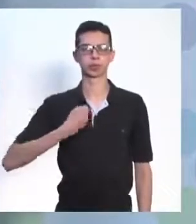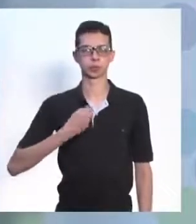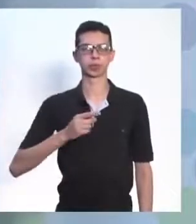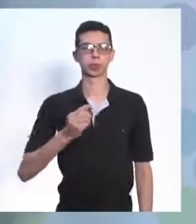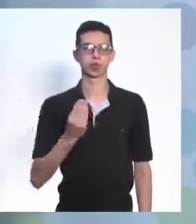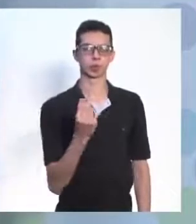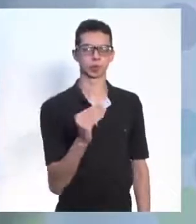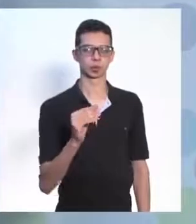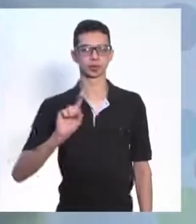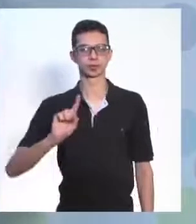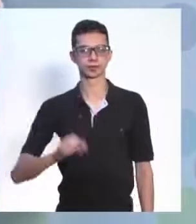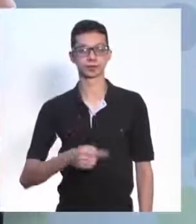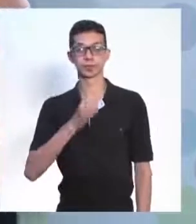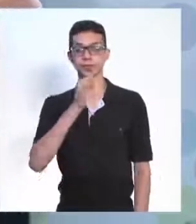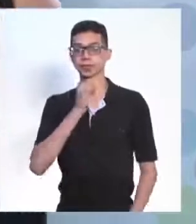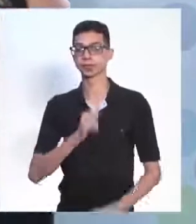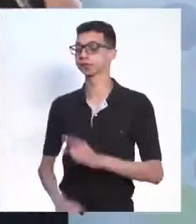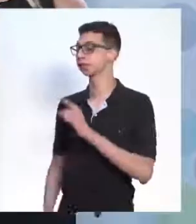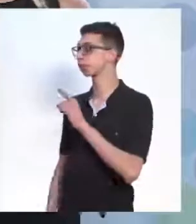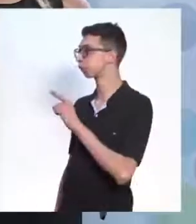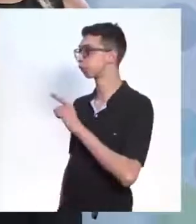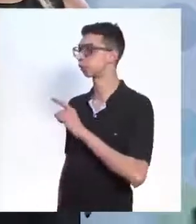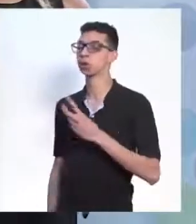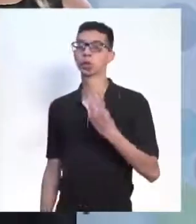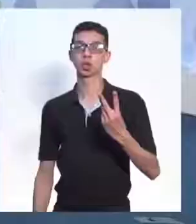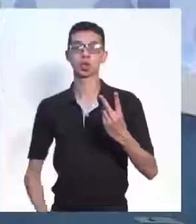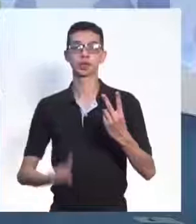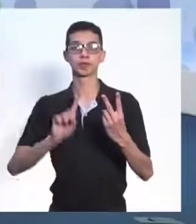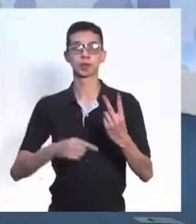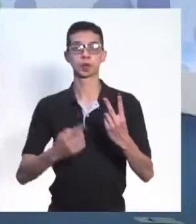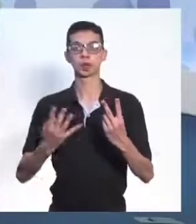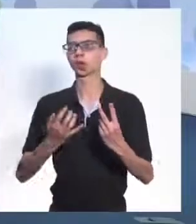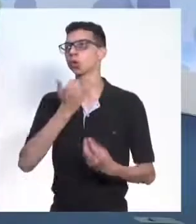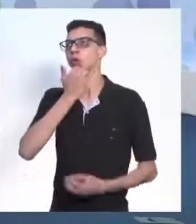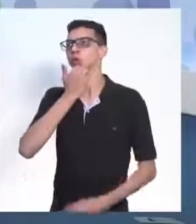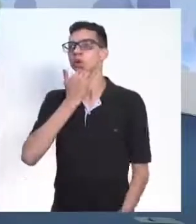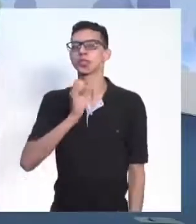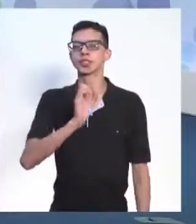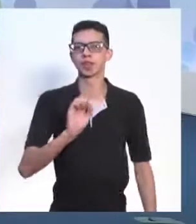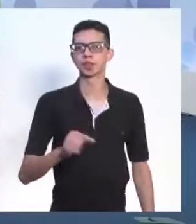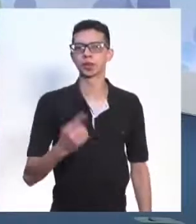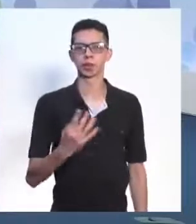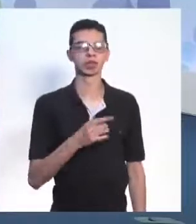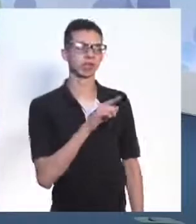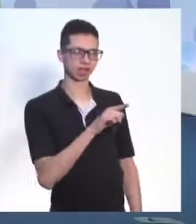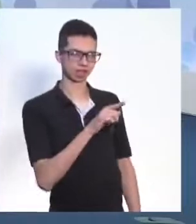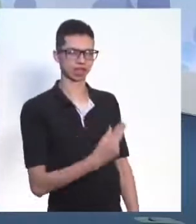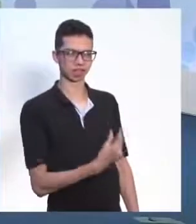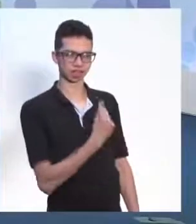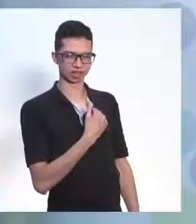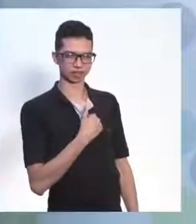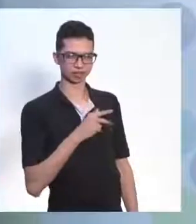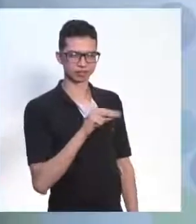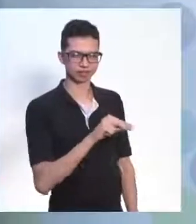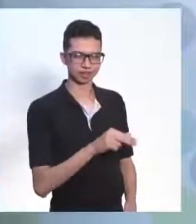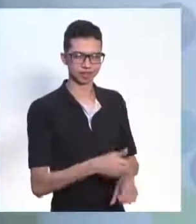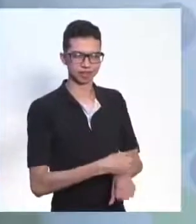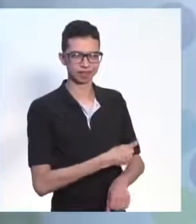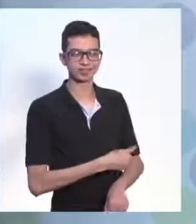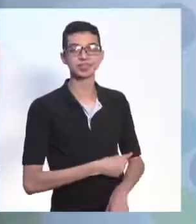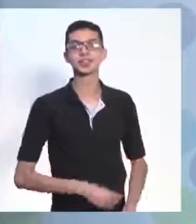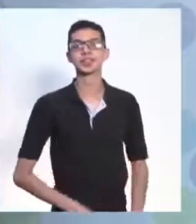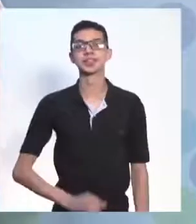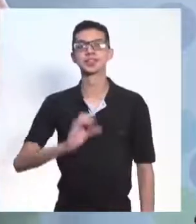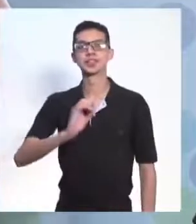trouxe aqui o 2,4. O 0,4, você já ia me corrigir. Ah, te peguei antes. O